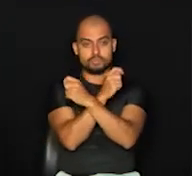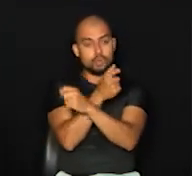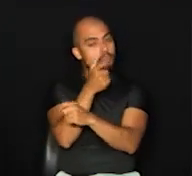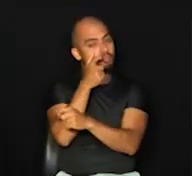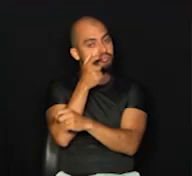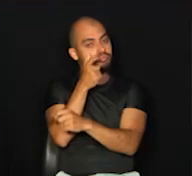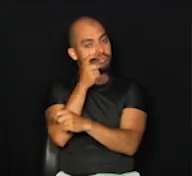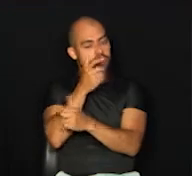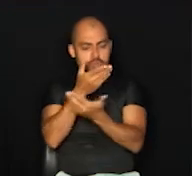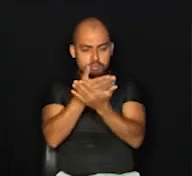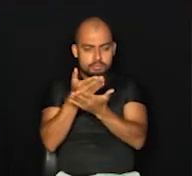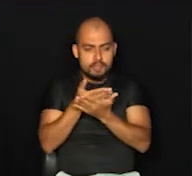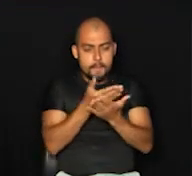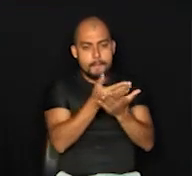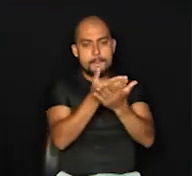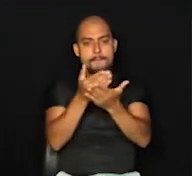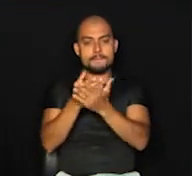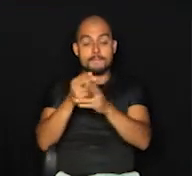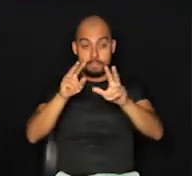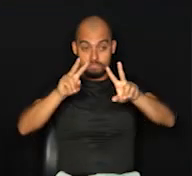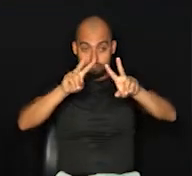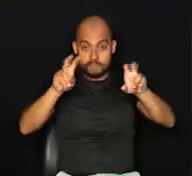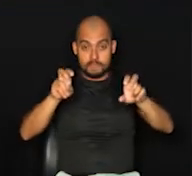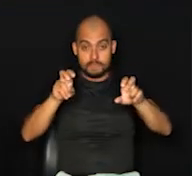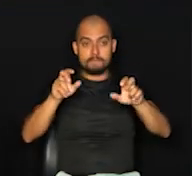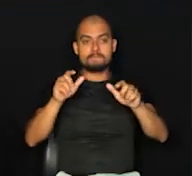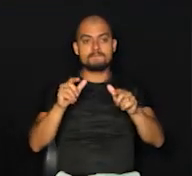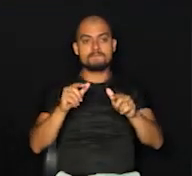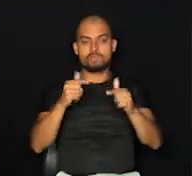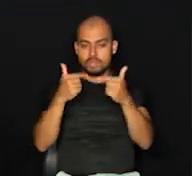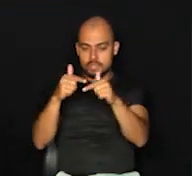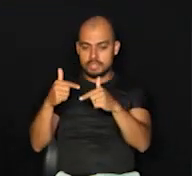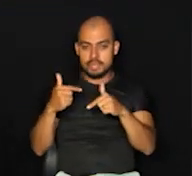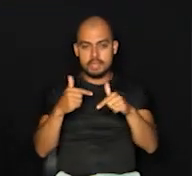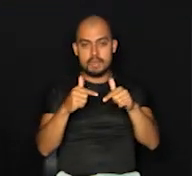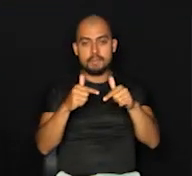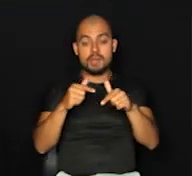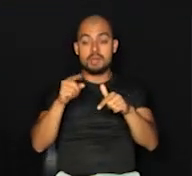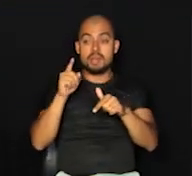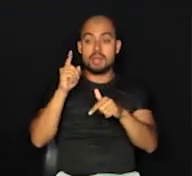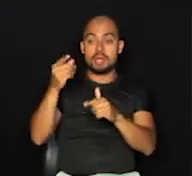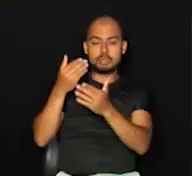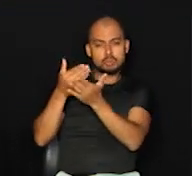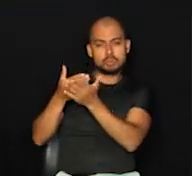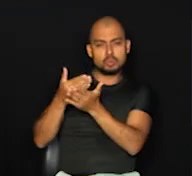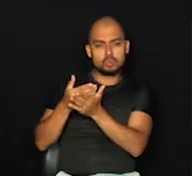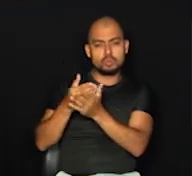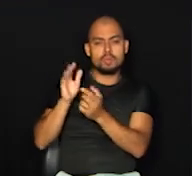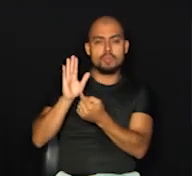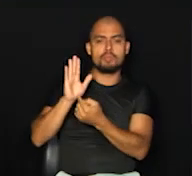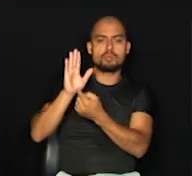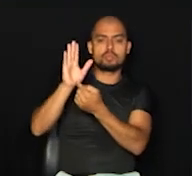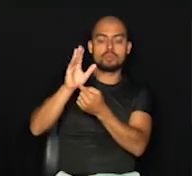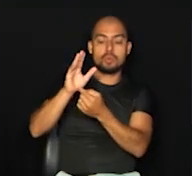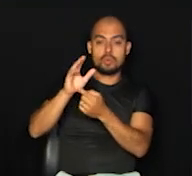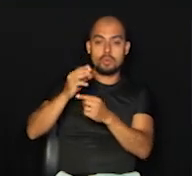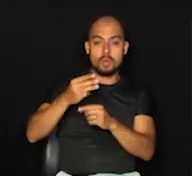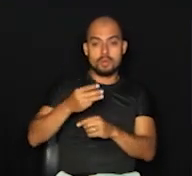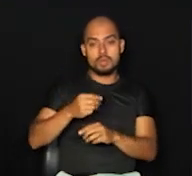estudos, agora que trata da questão de serviços e atividades, ela levou em consideração o primeiro trimestre